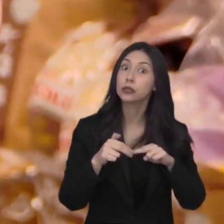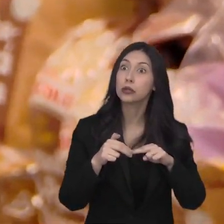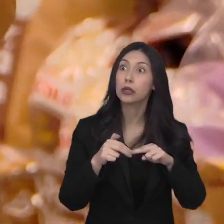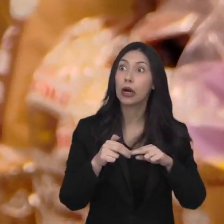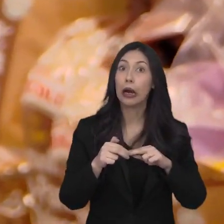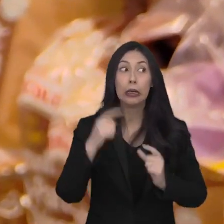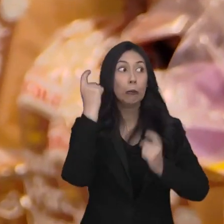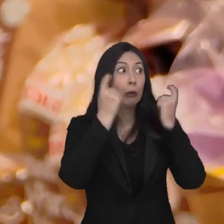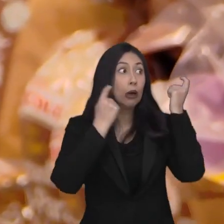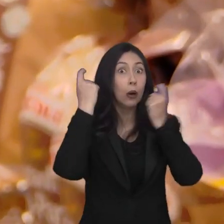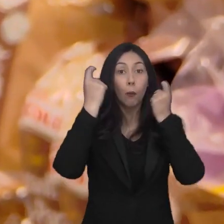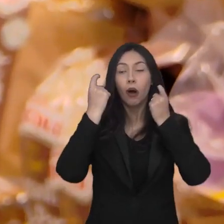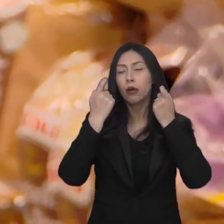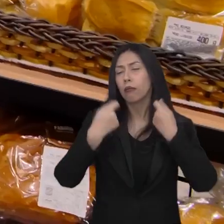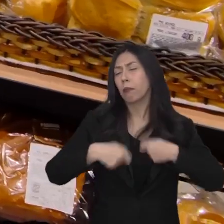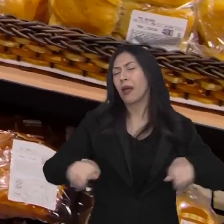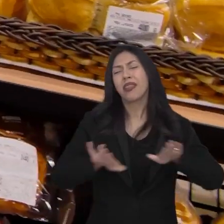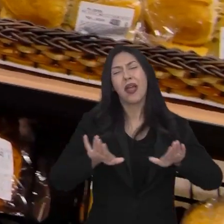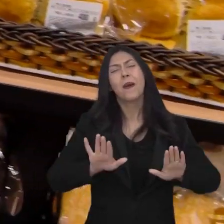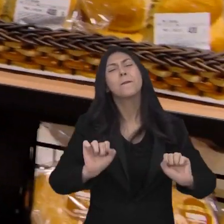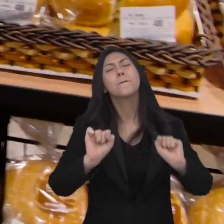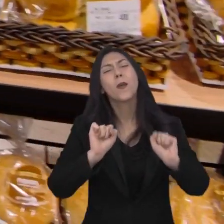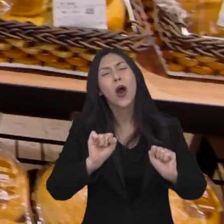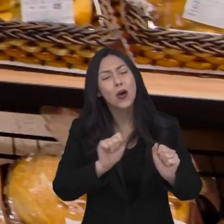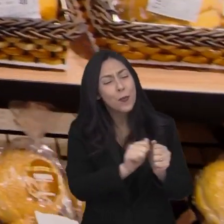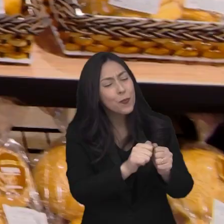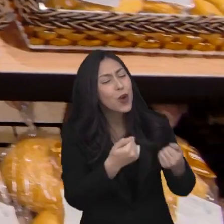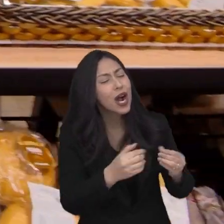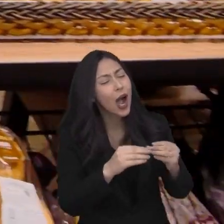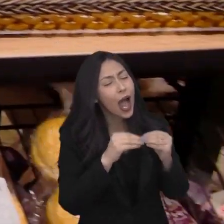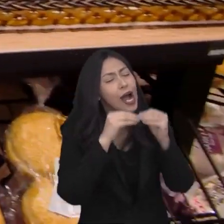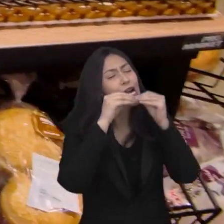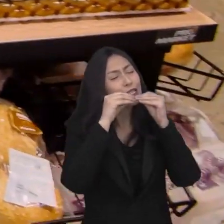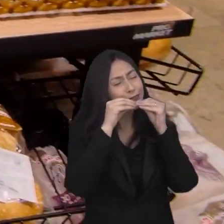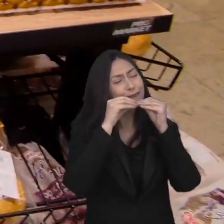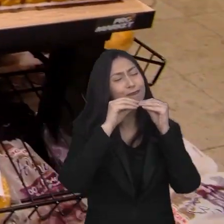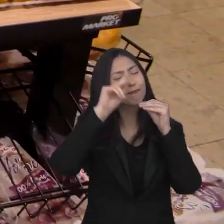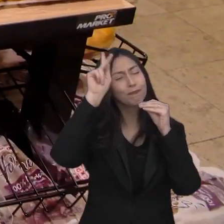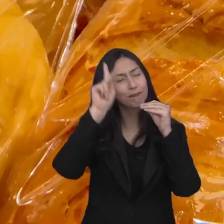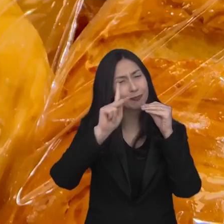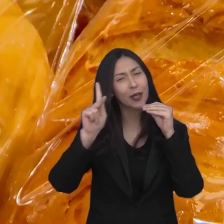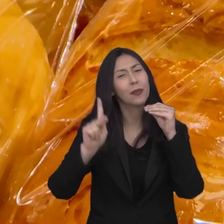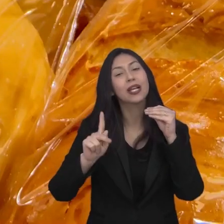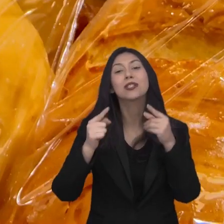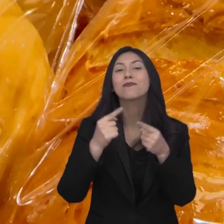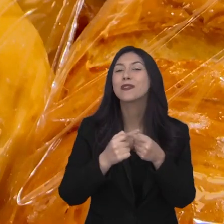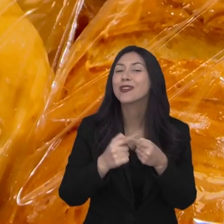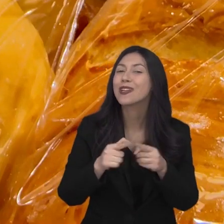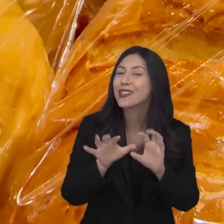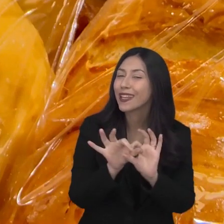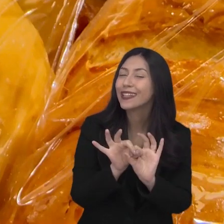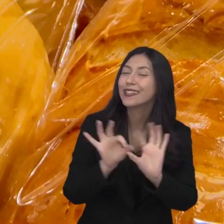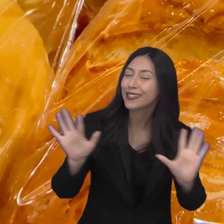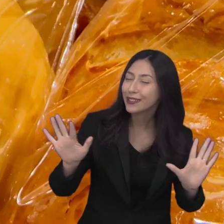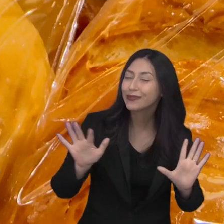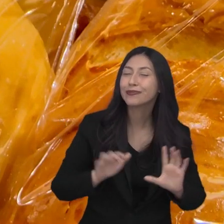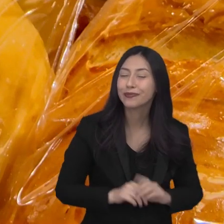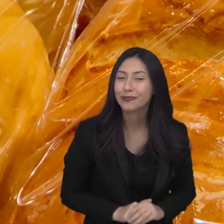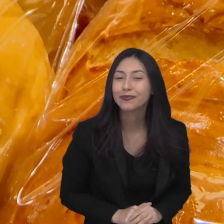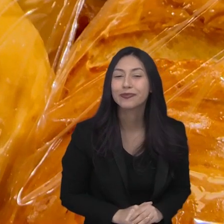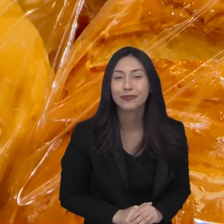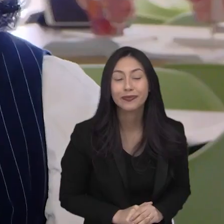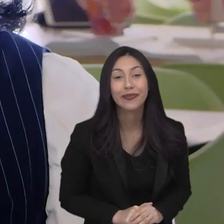não precisa se desesperar. Pode comer o pãozinho com a consciência tranquila, pois ele está liberado